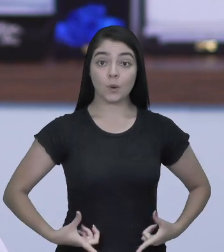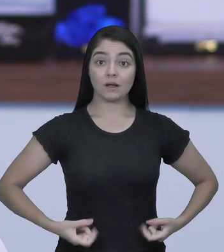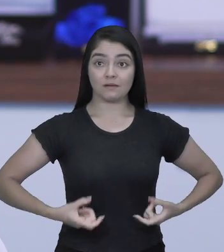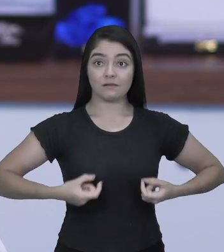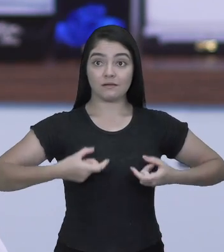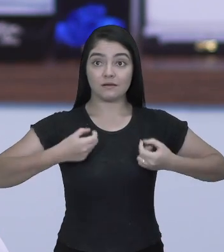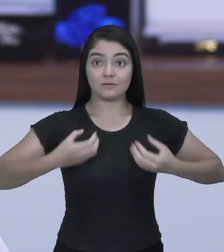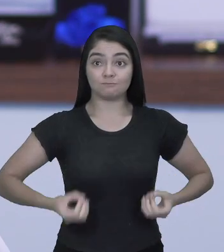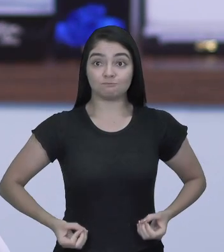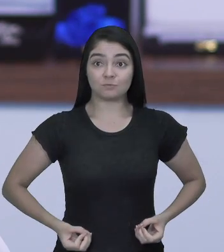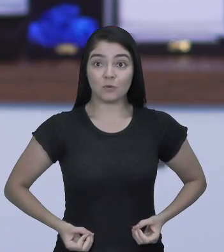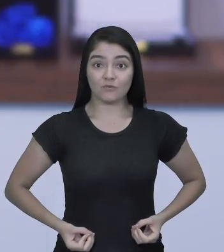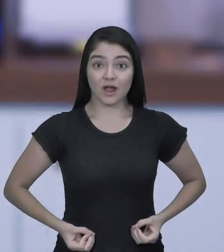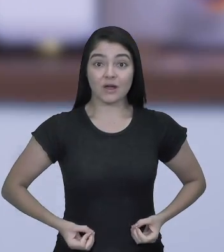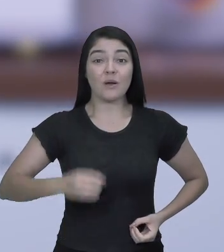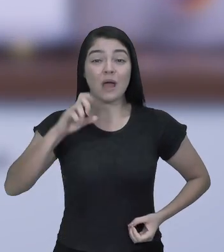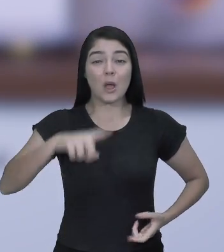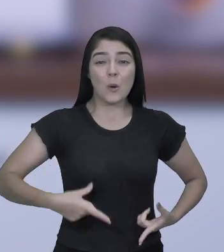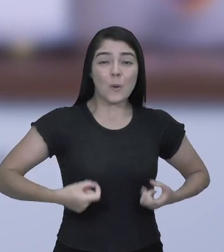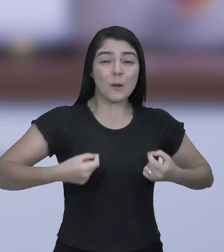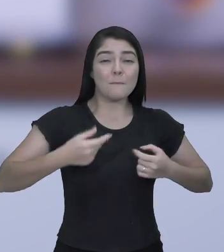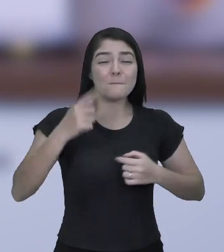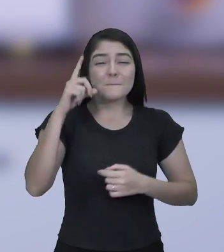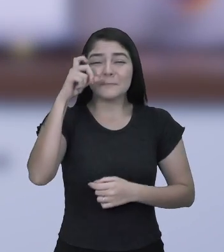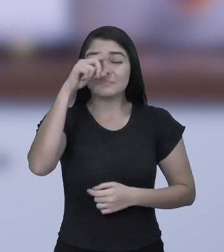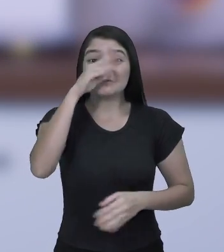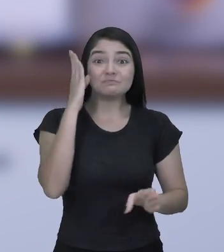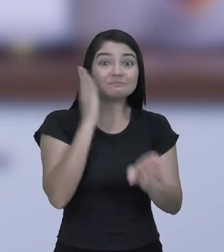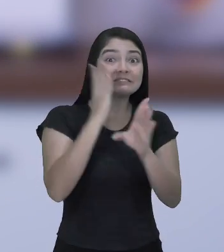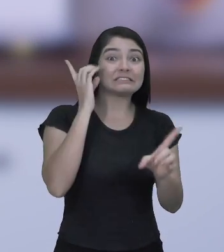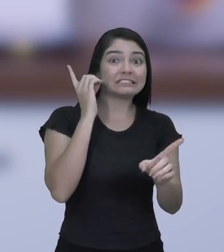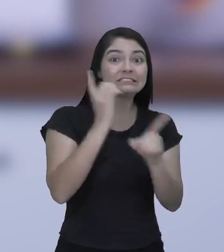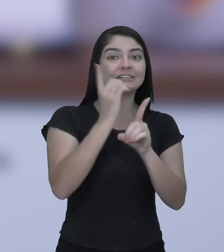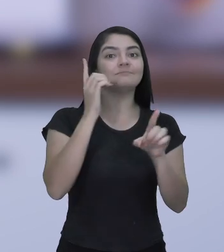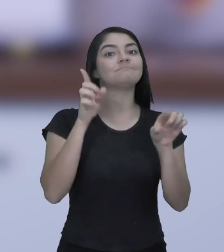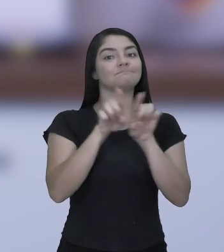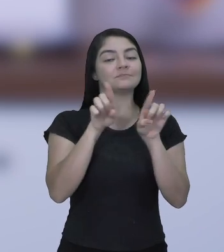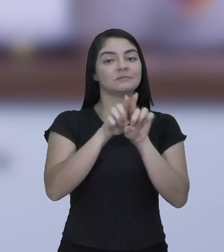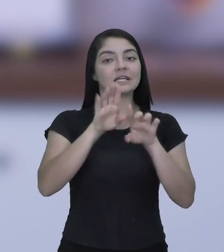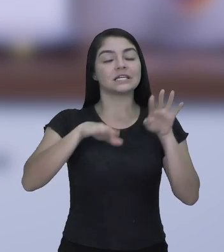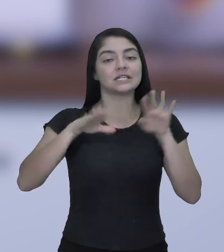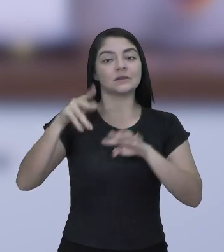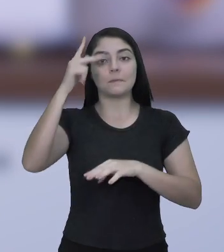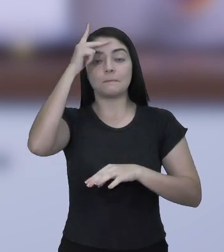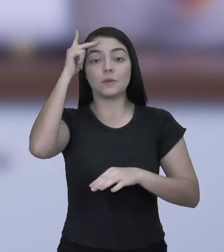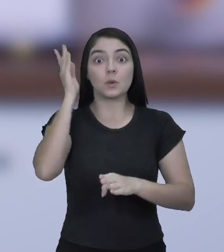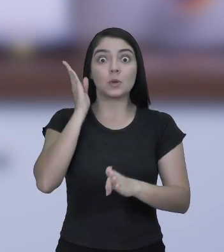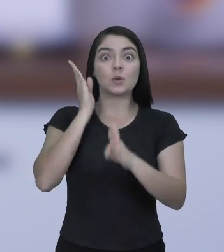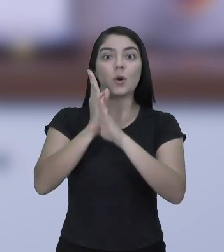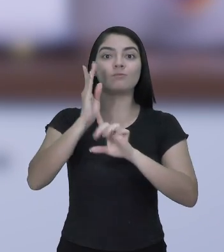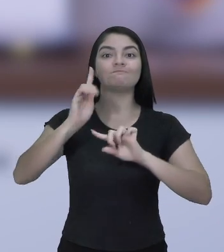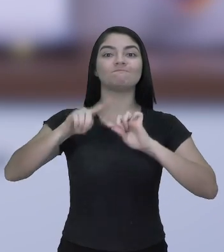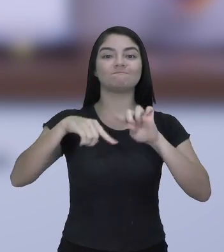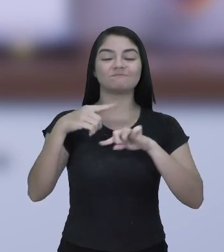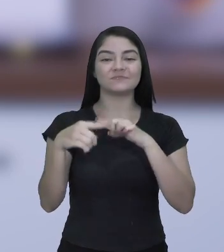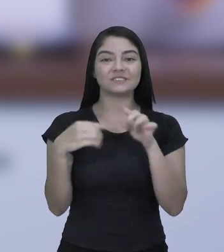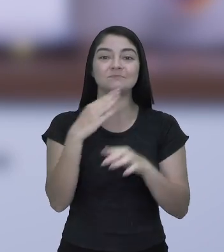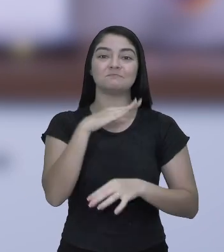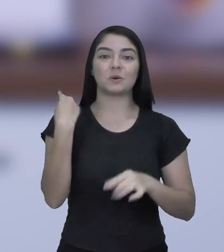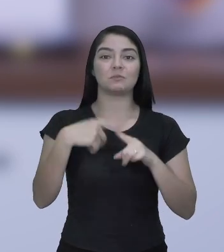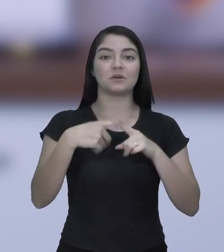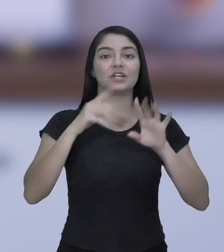Câncer de ovário é o tumor mais difícil de ser diagnosticado e o mais letal. Geralmente, os pacientes não